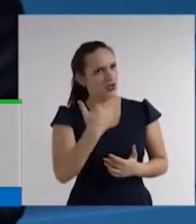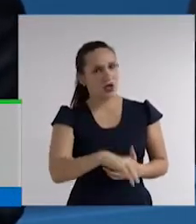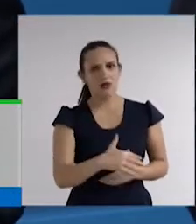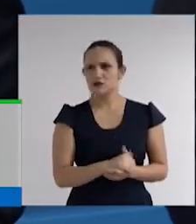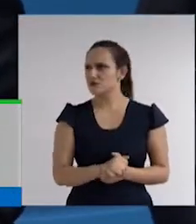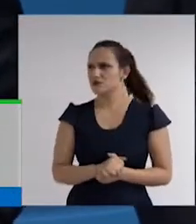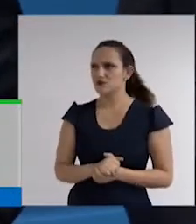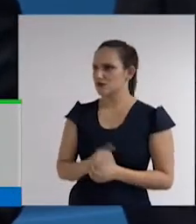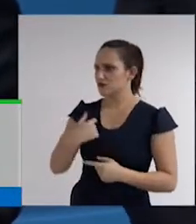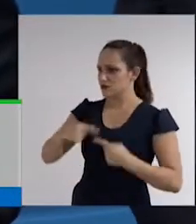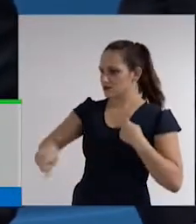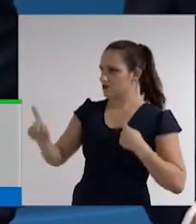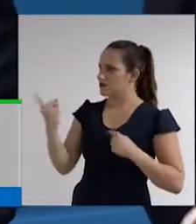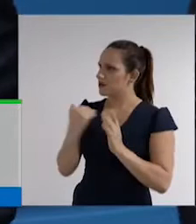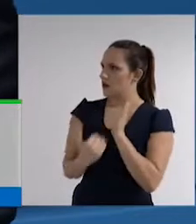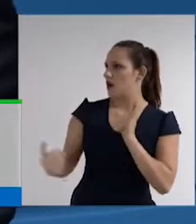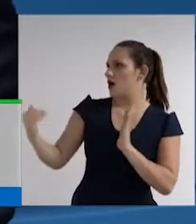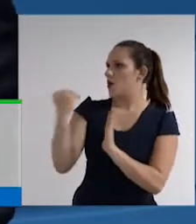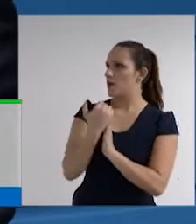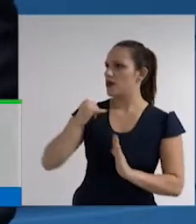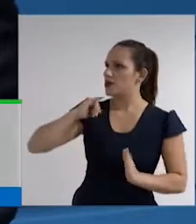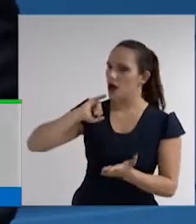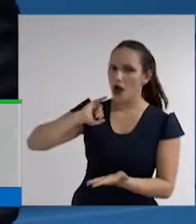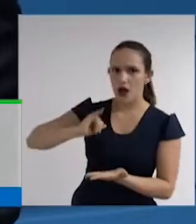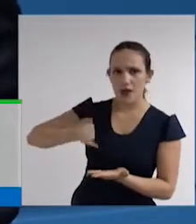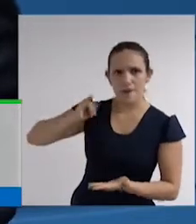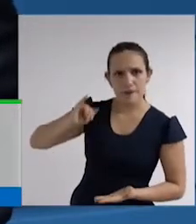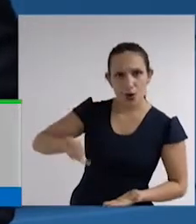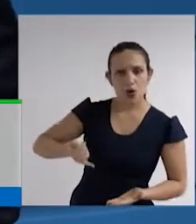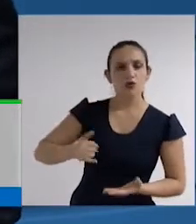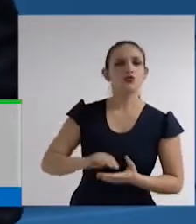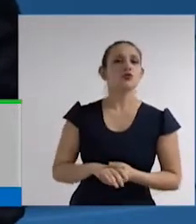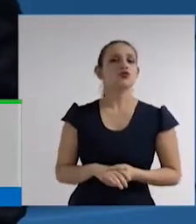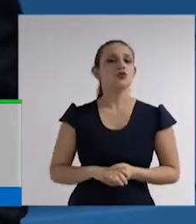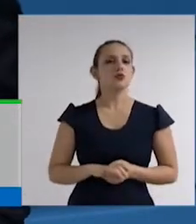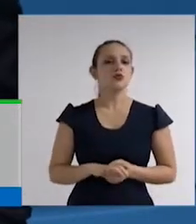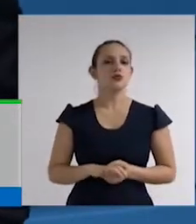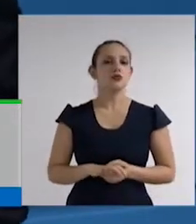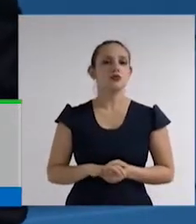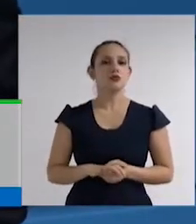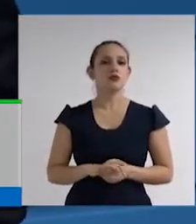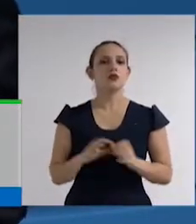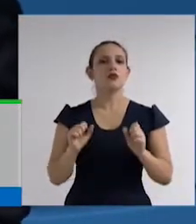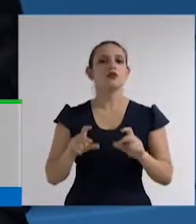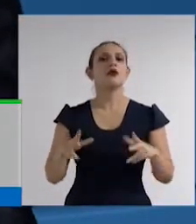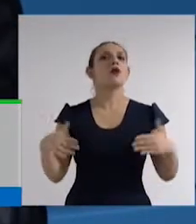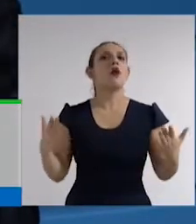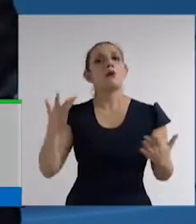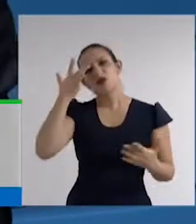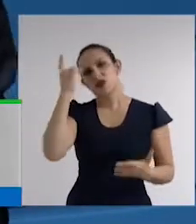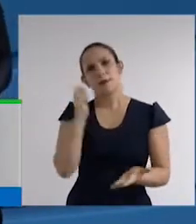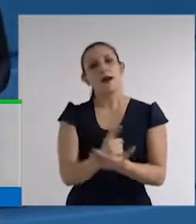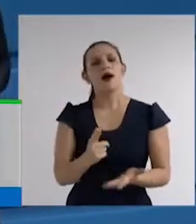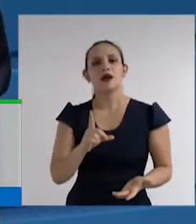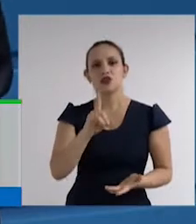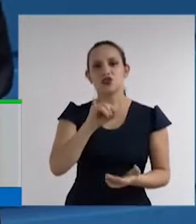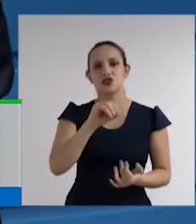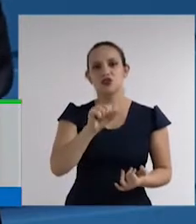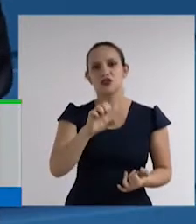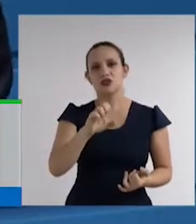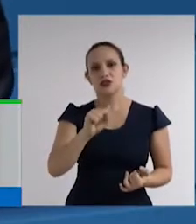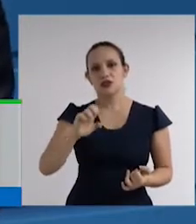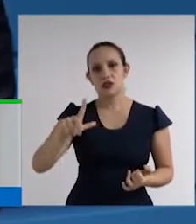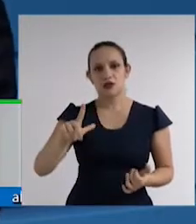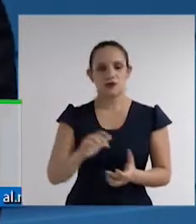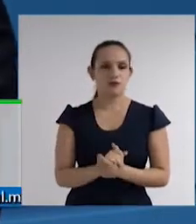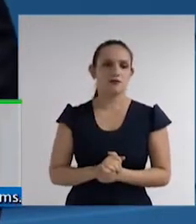É contra o aumento de impostos, né? Ou quem vai pagar essa conta do diesel. O Brasil,